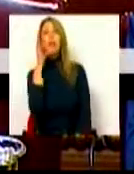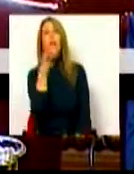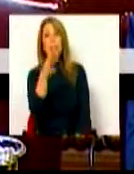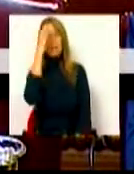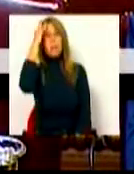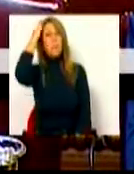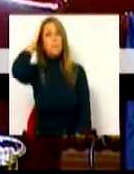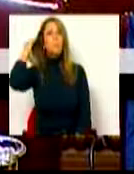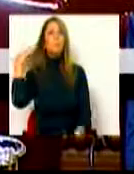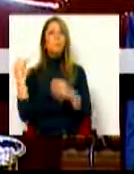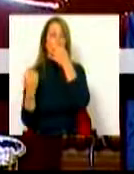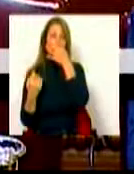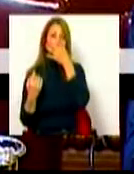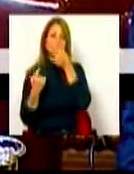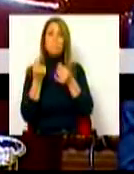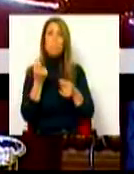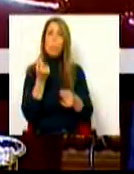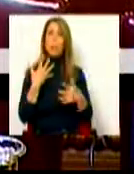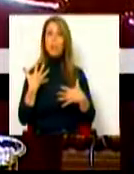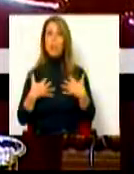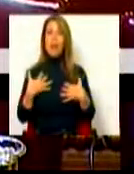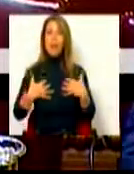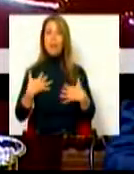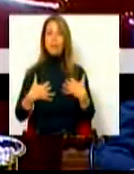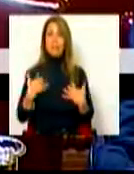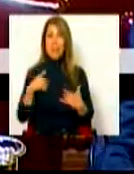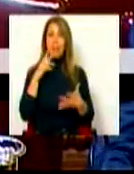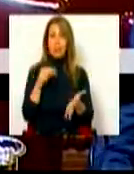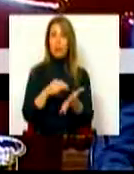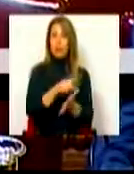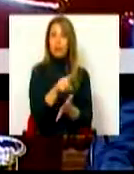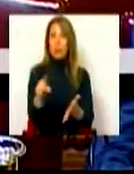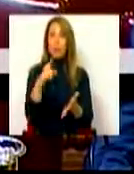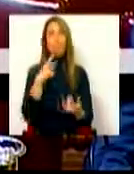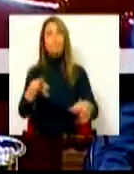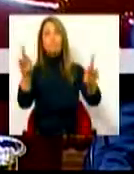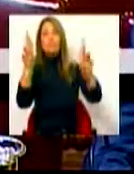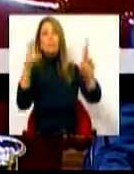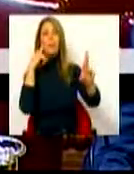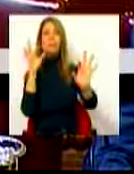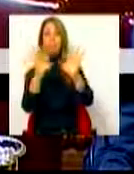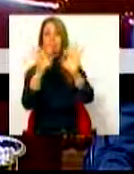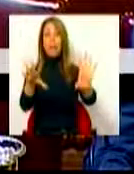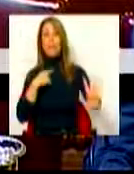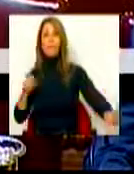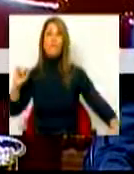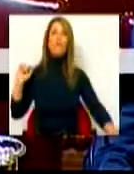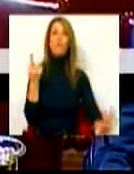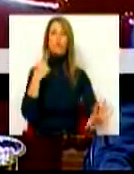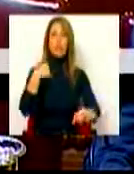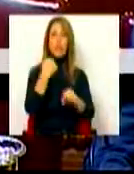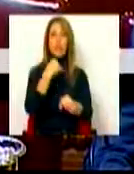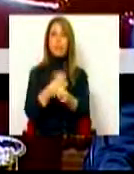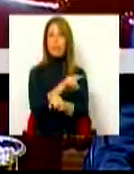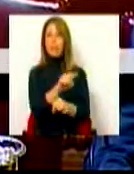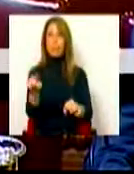que aguardavam isto com ansiedade. Eu espero que a ansiedade com que aguardavam isto seja diretamente proporcional à velocidade com que trabalharão este